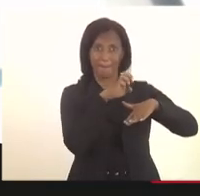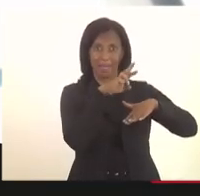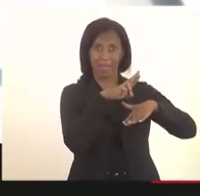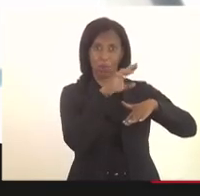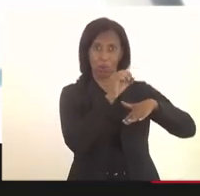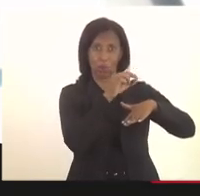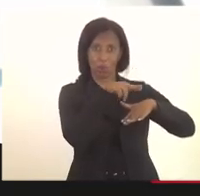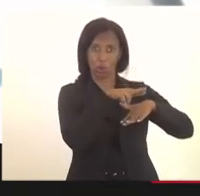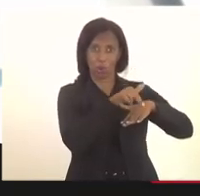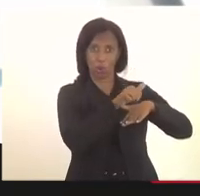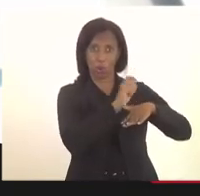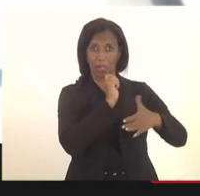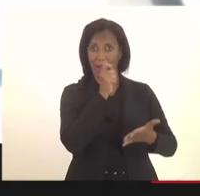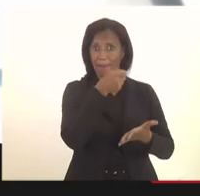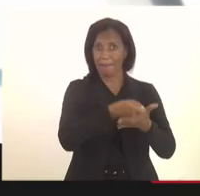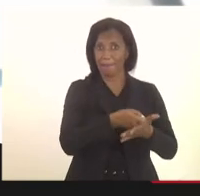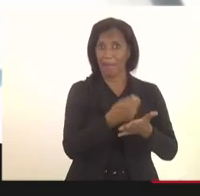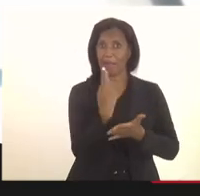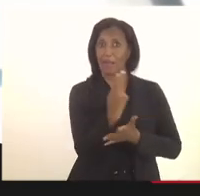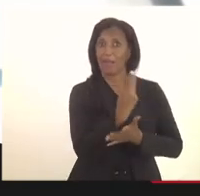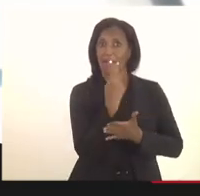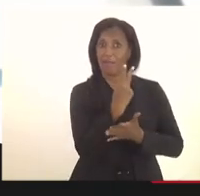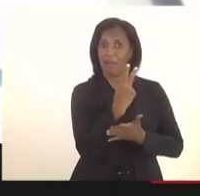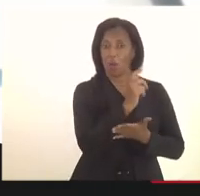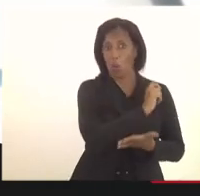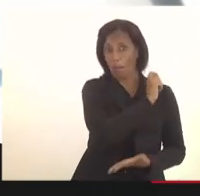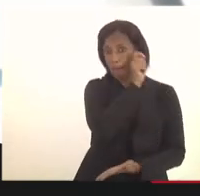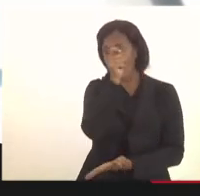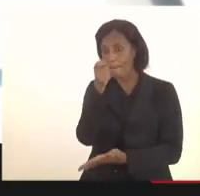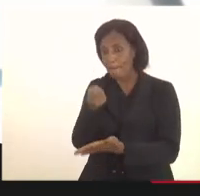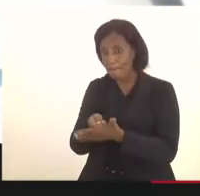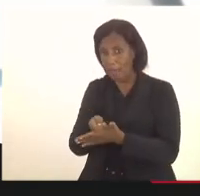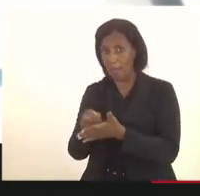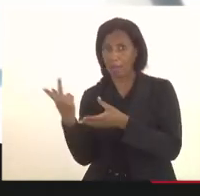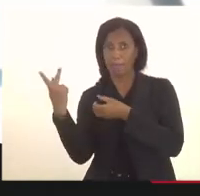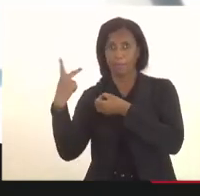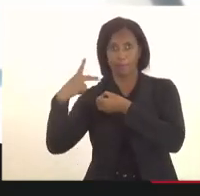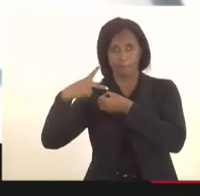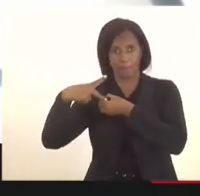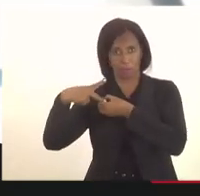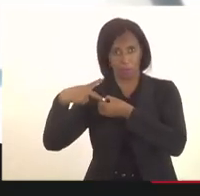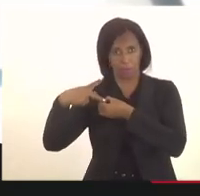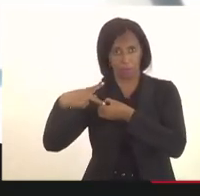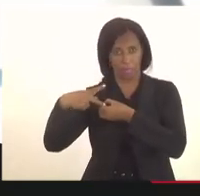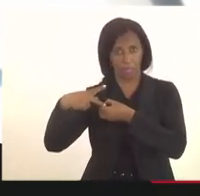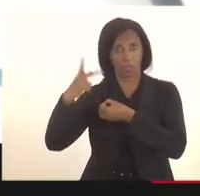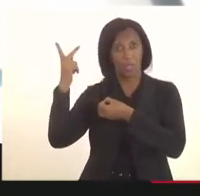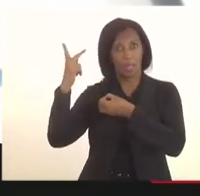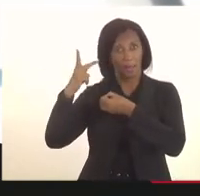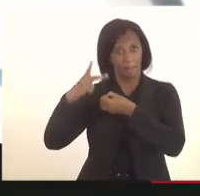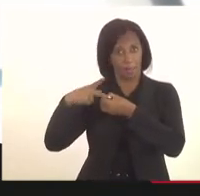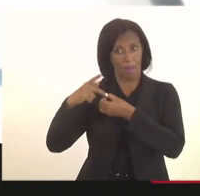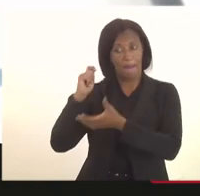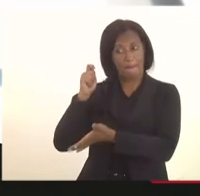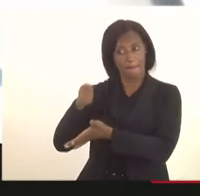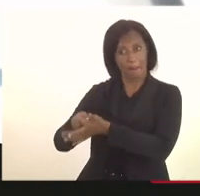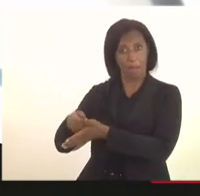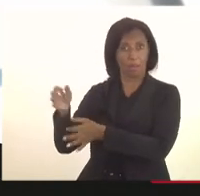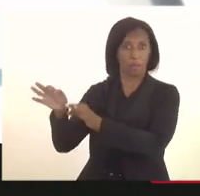Petronas, ela realiza o pagamento do valor controverso para a Petrobras, e a Petrobras faz o pagamento devido na conta judicial,